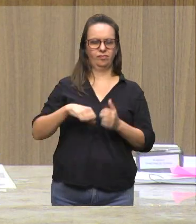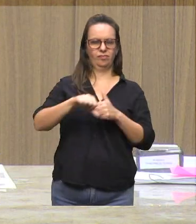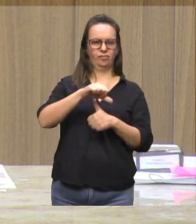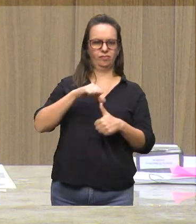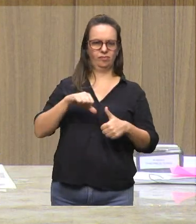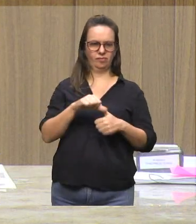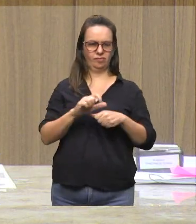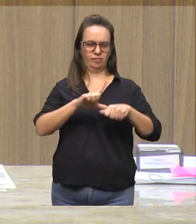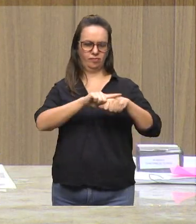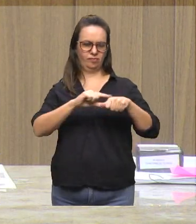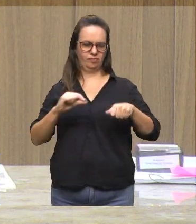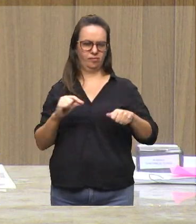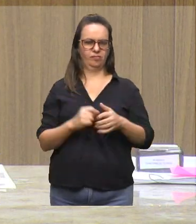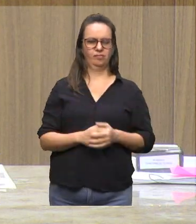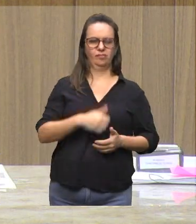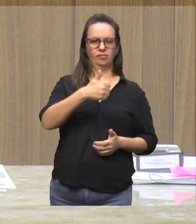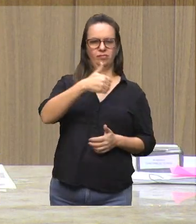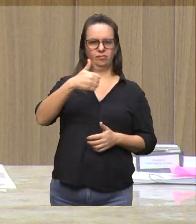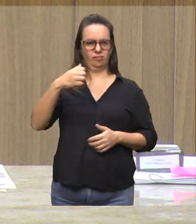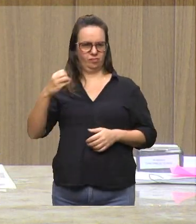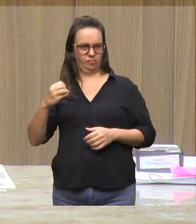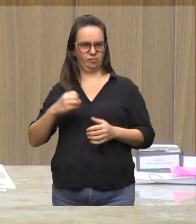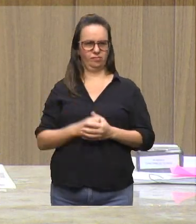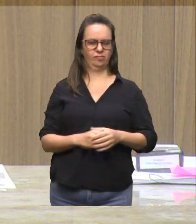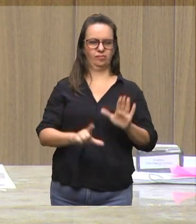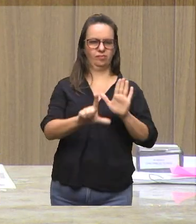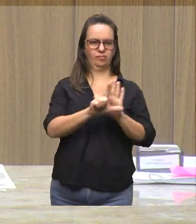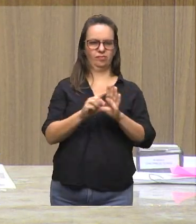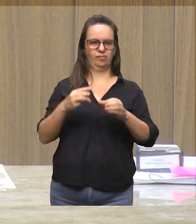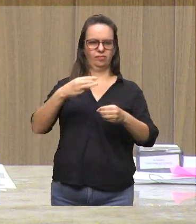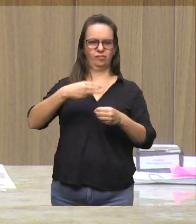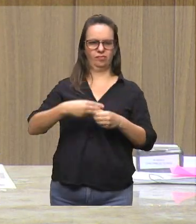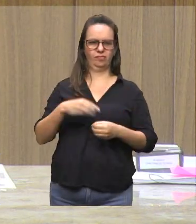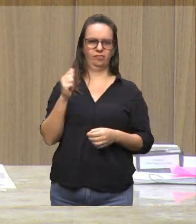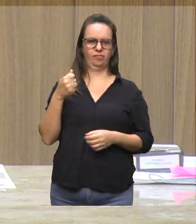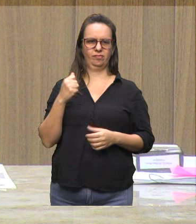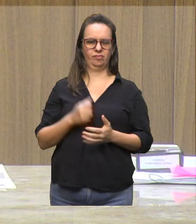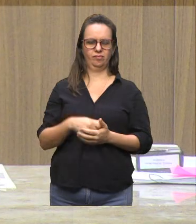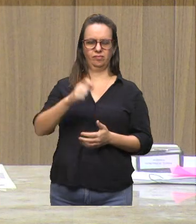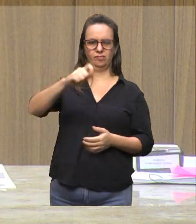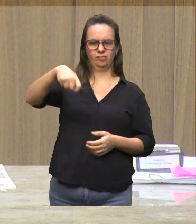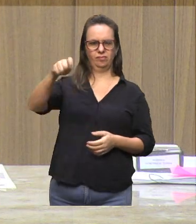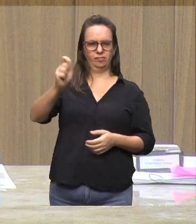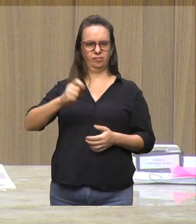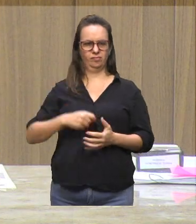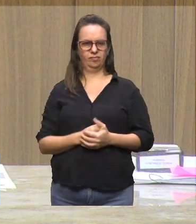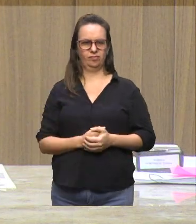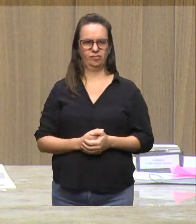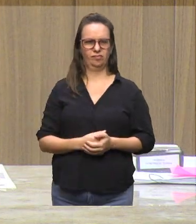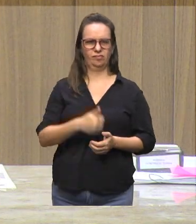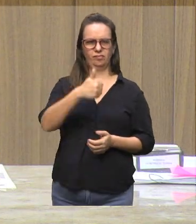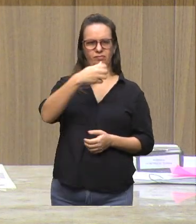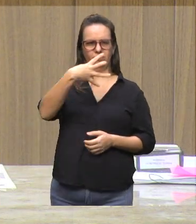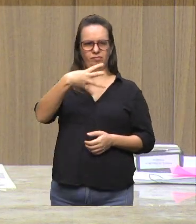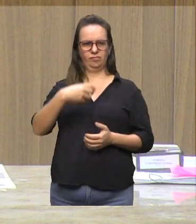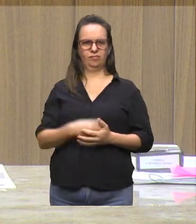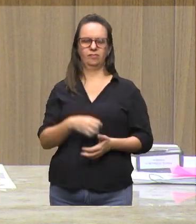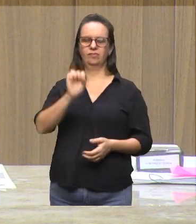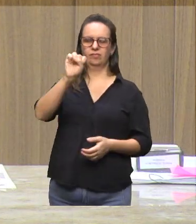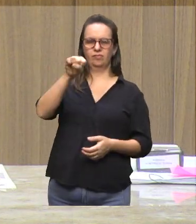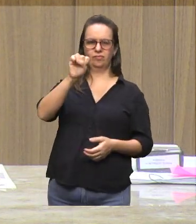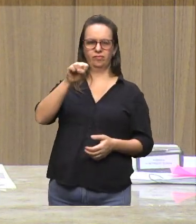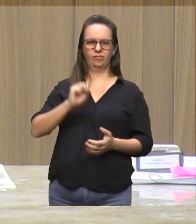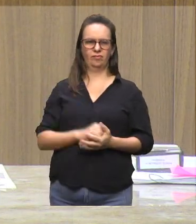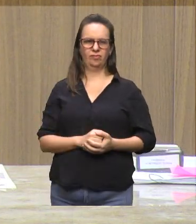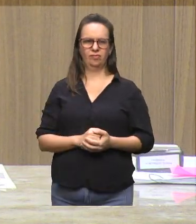artigo 110 da Lei Orgânica do Município de Assis, foi aprovada por 14 votos favoráveis